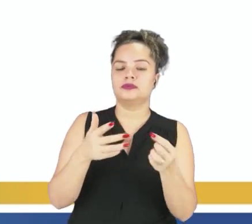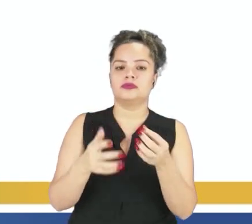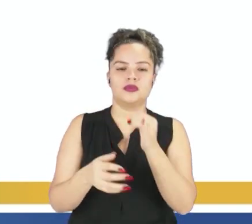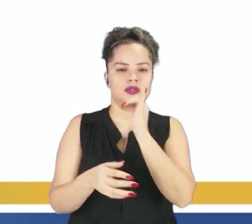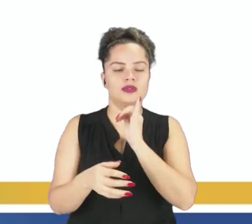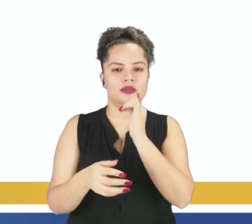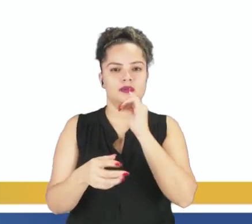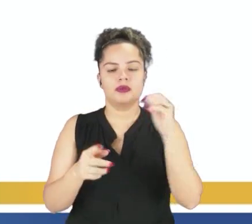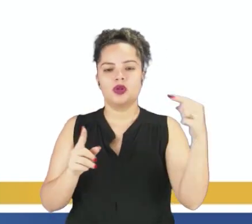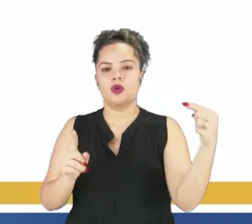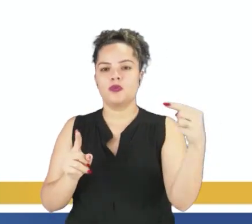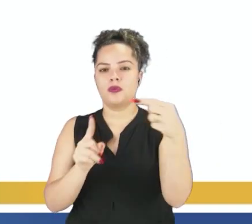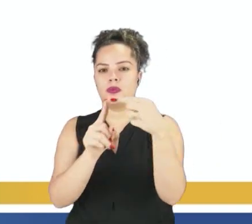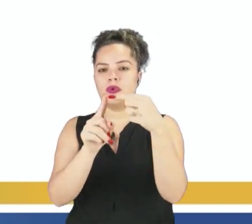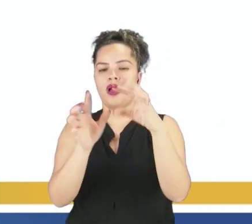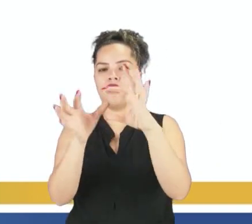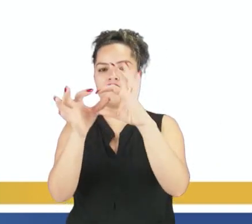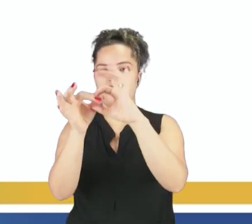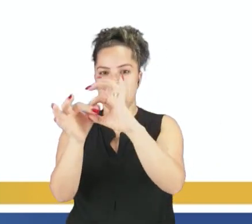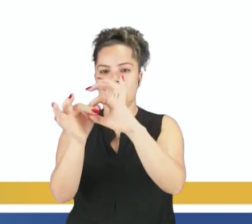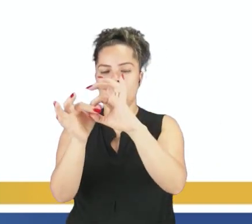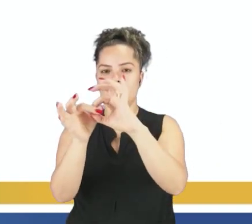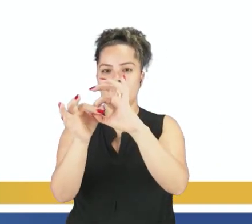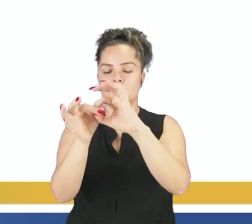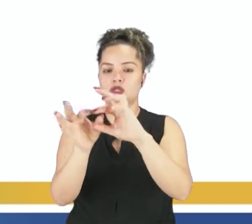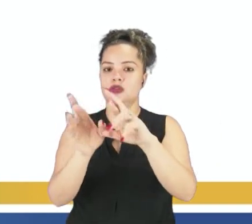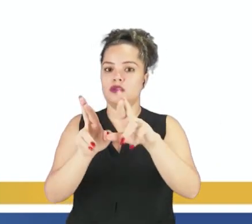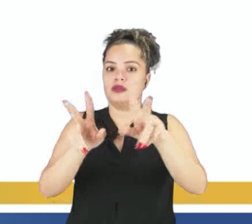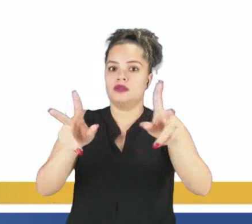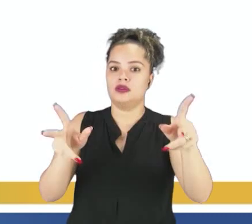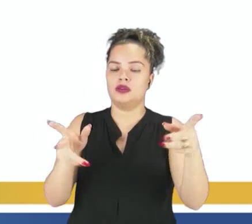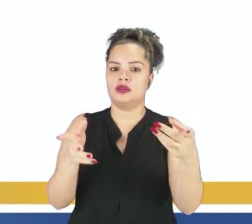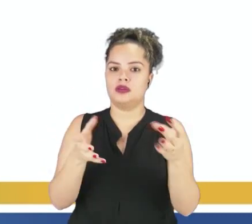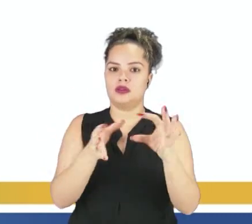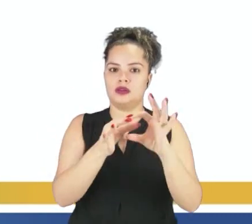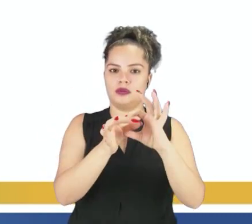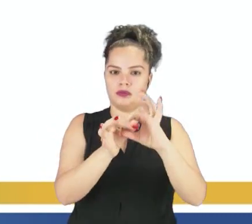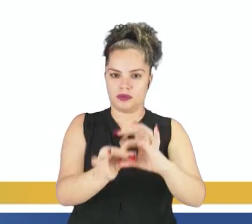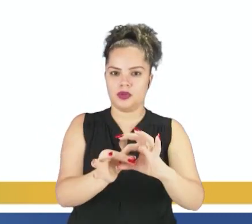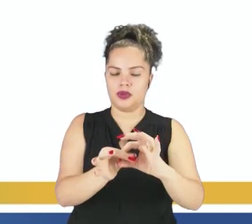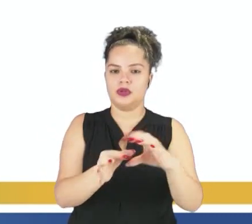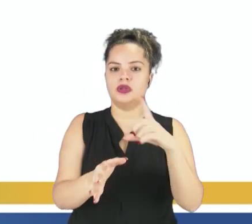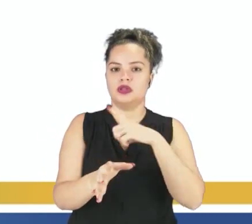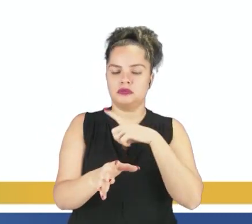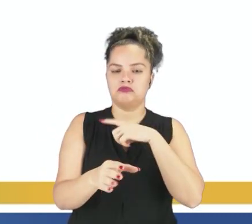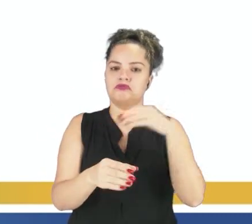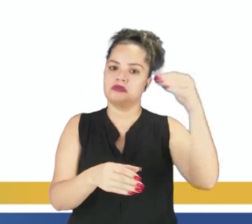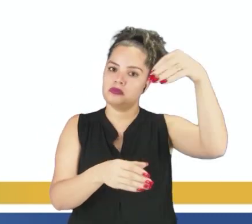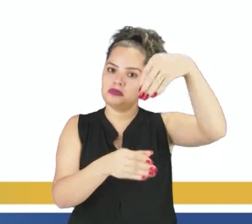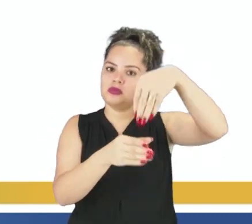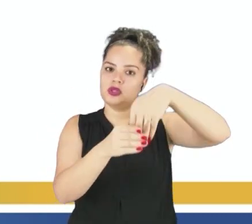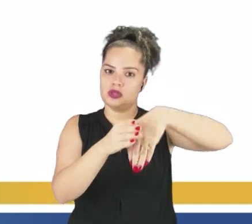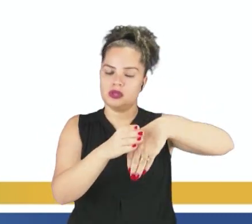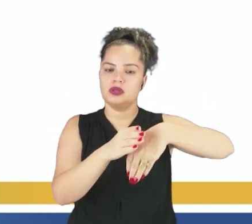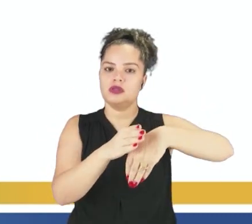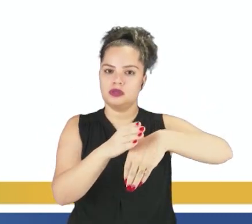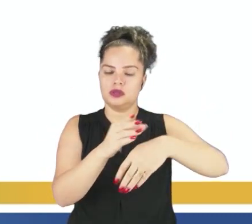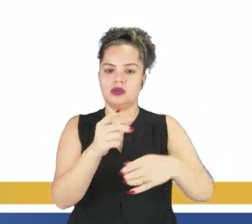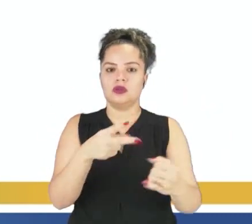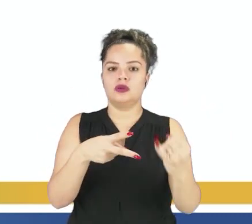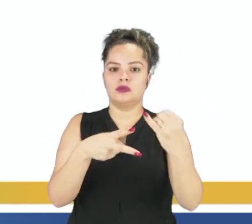um vértice a um outro vértice oposto, nós temos um segmento que está dentro do polígono e que se